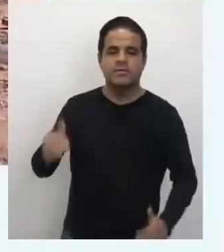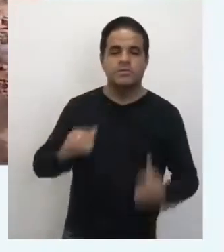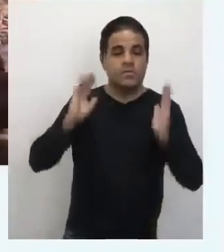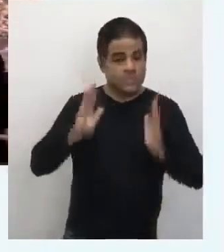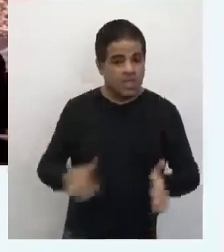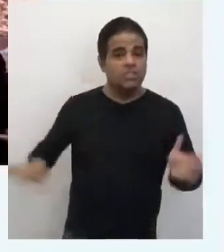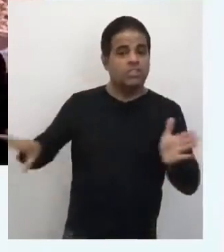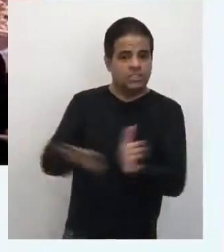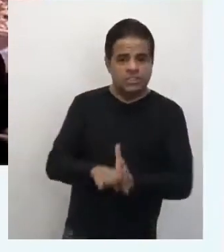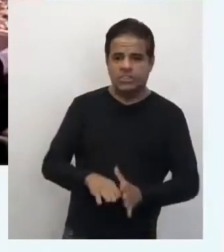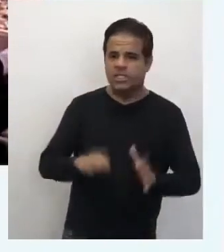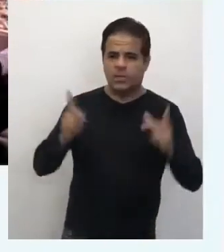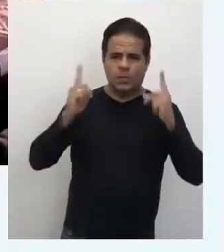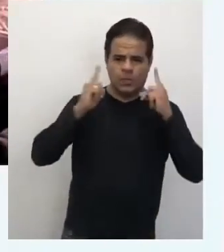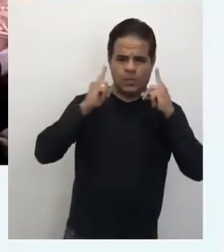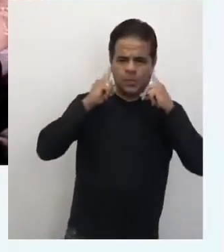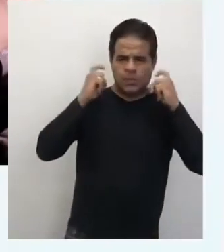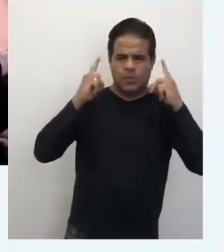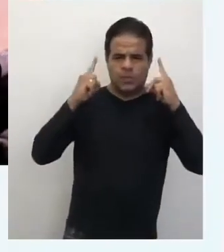chega fazendo barulho.